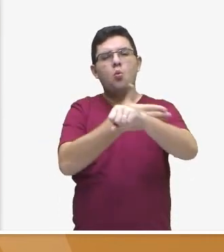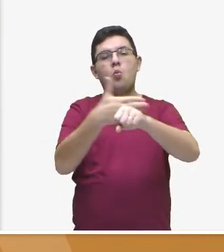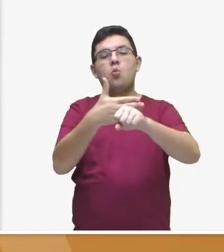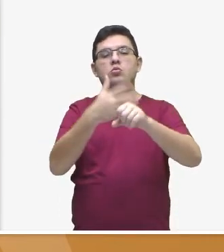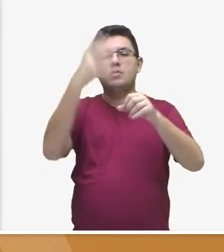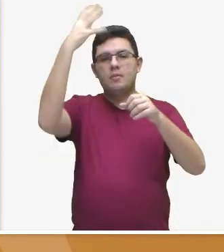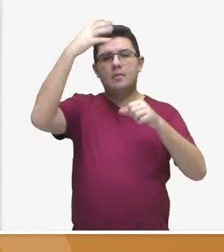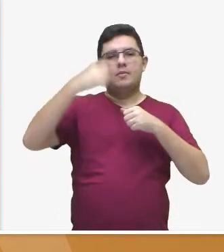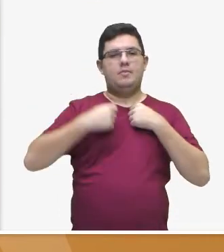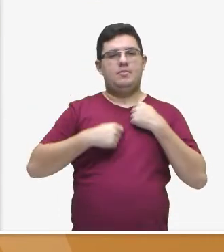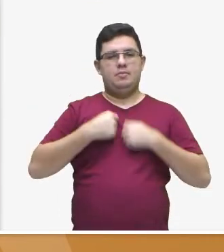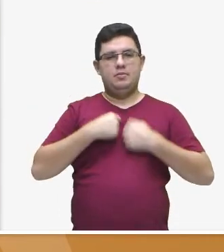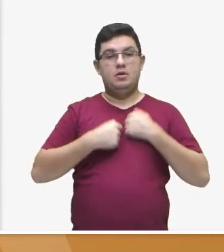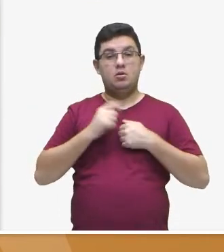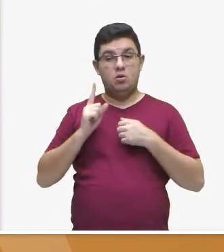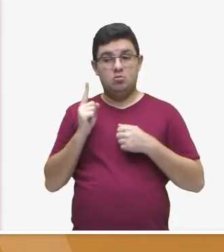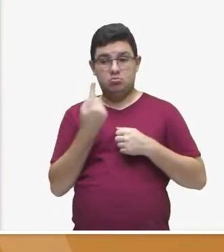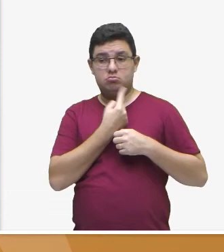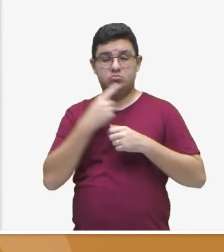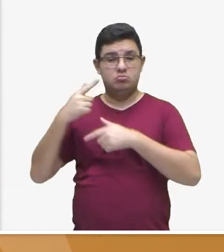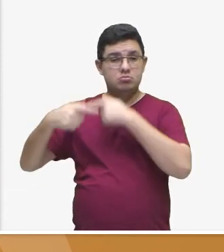isso